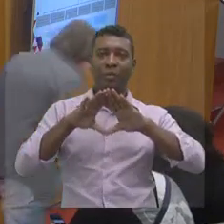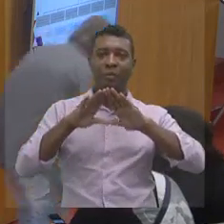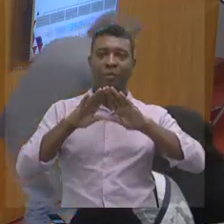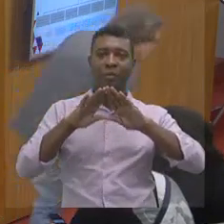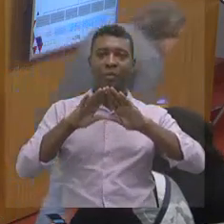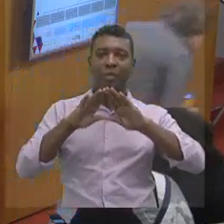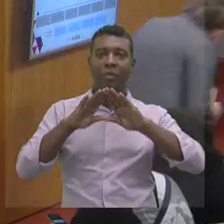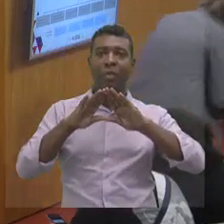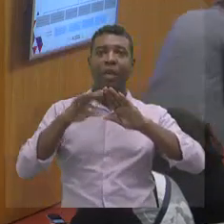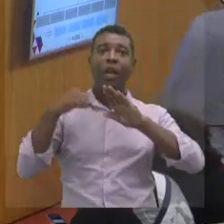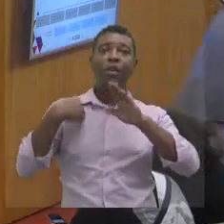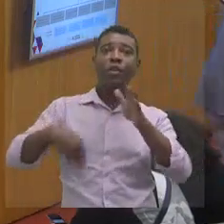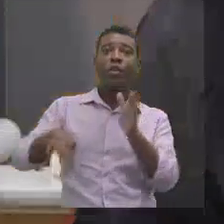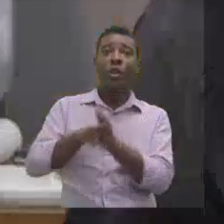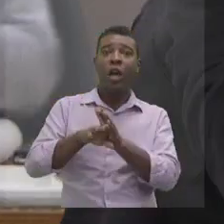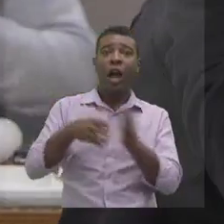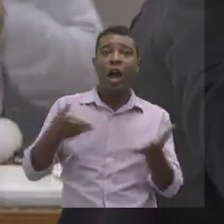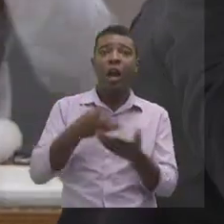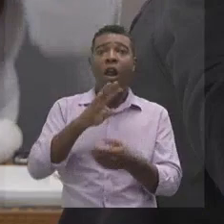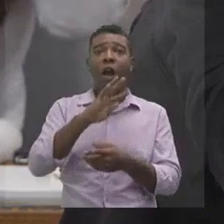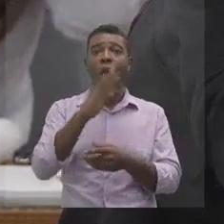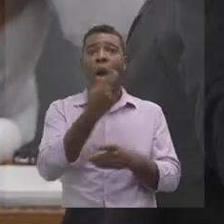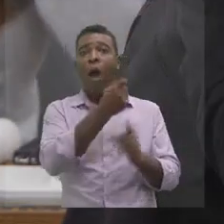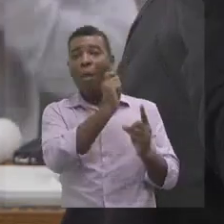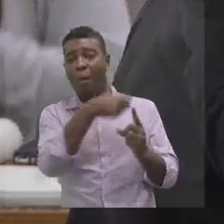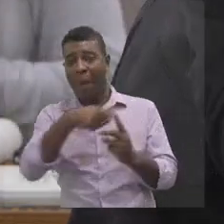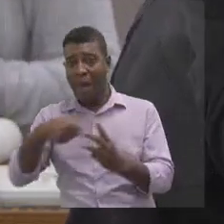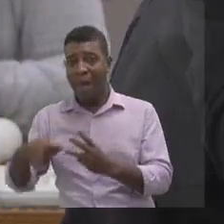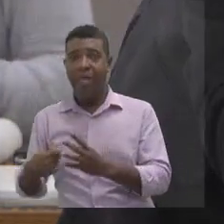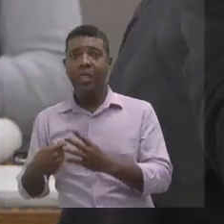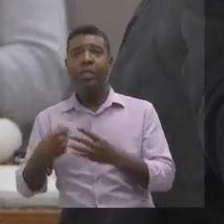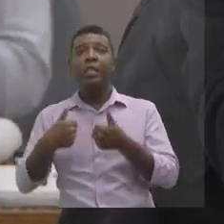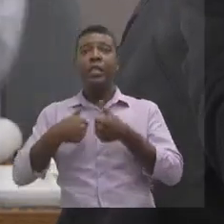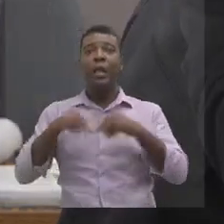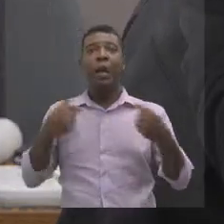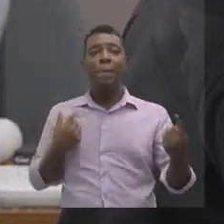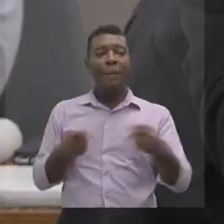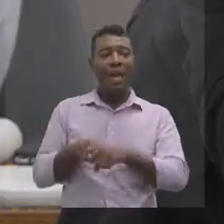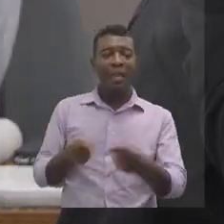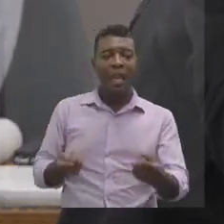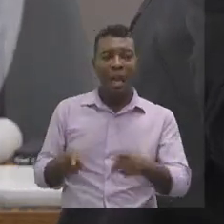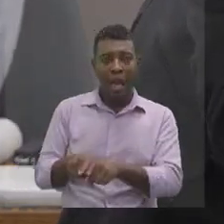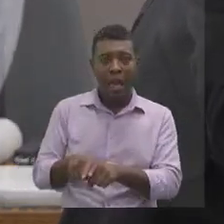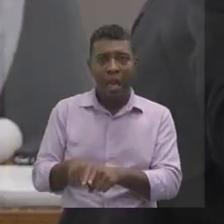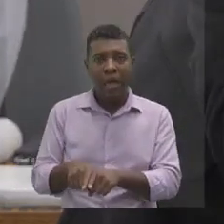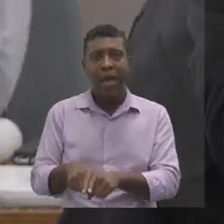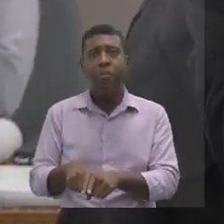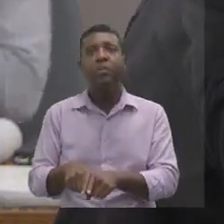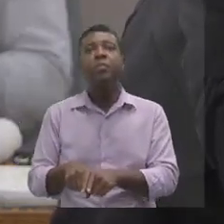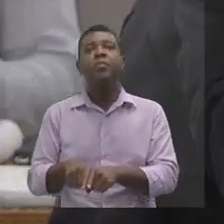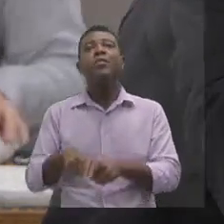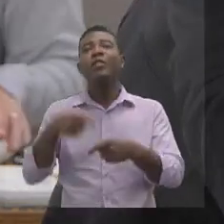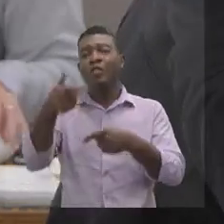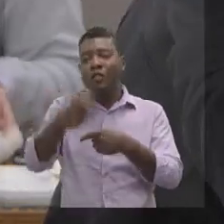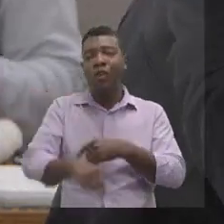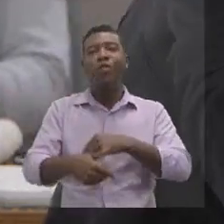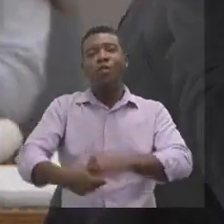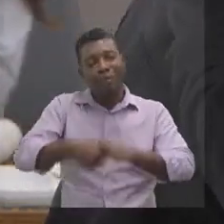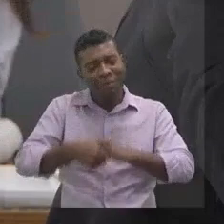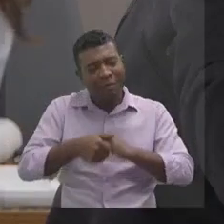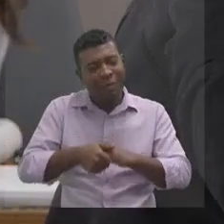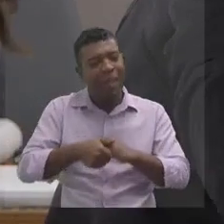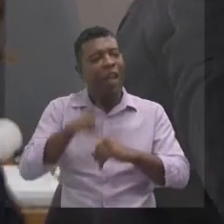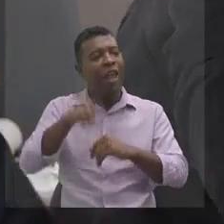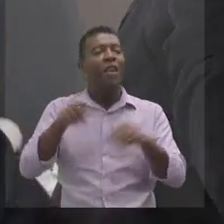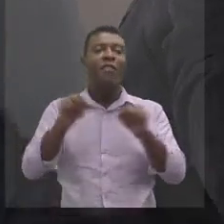completando agora quatro meses aqui a frente da secretaria de estrutura mobilidade de parcerias e parabenizo né mais uma vez pela realização aqui do